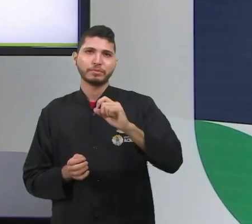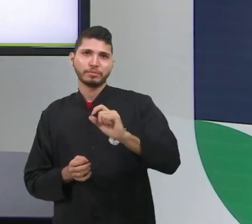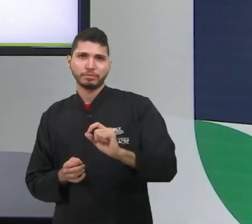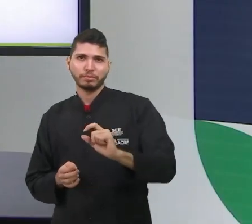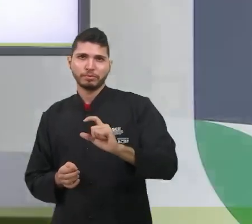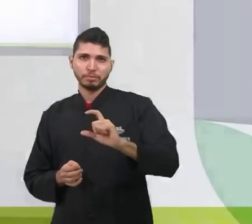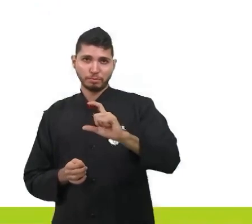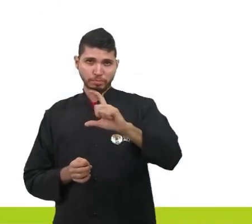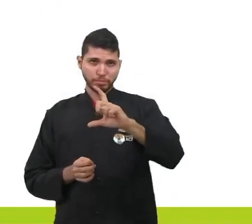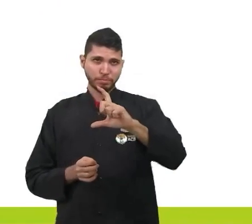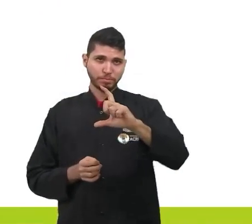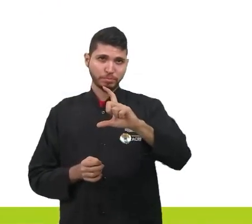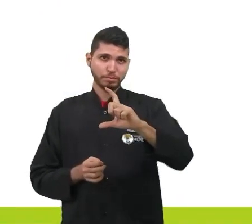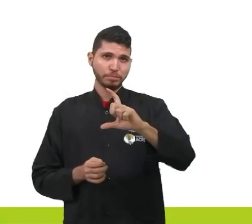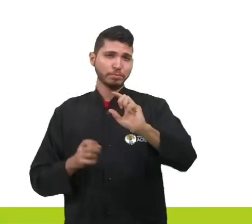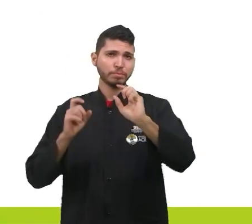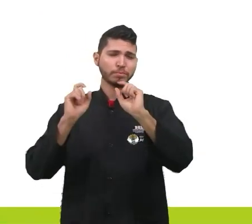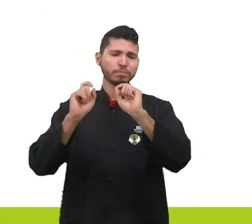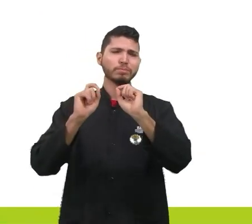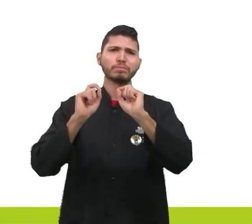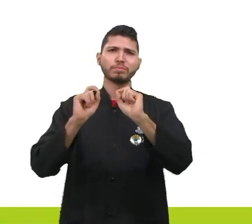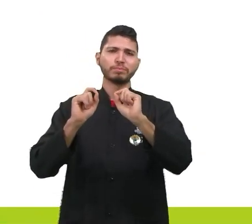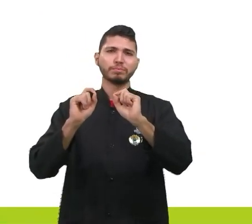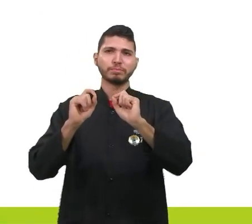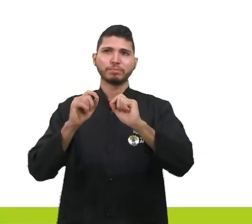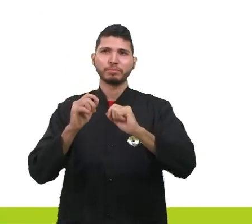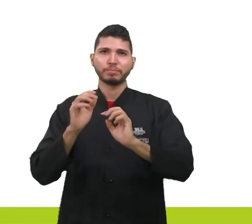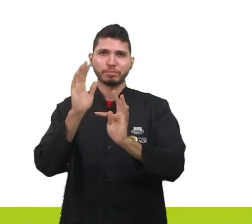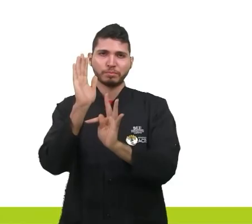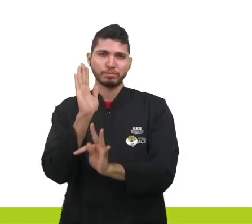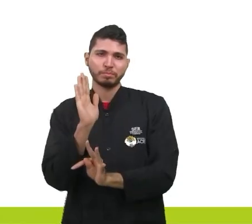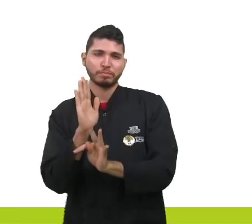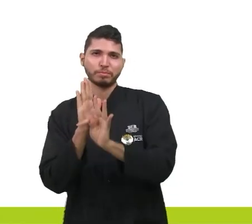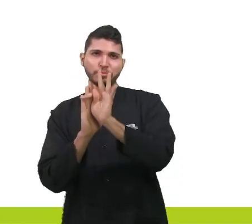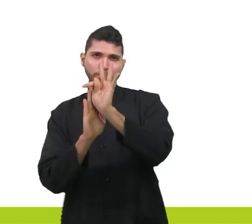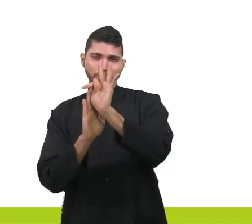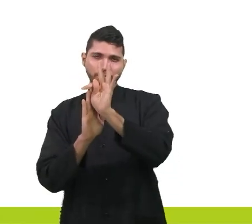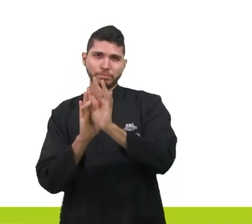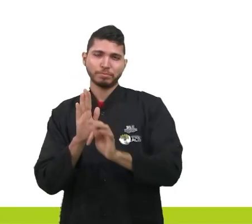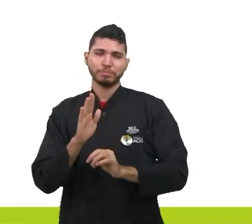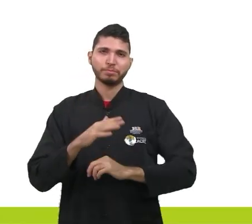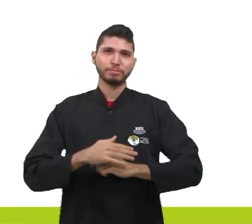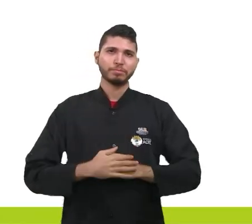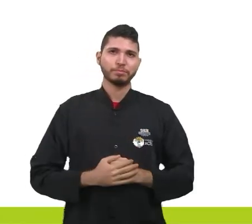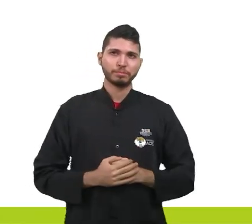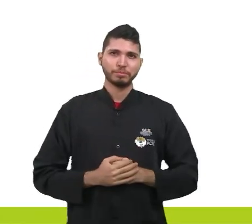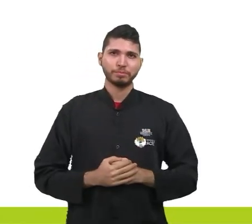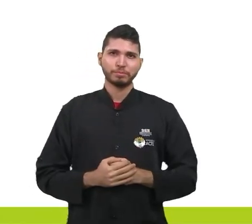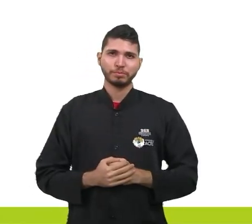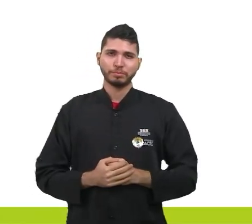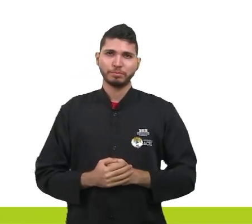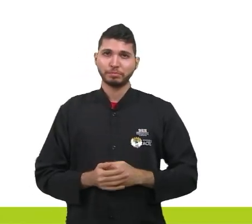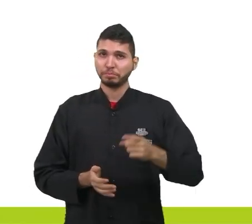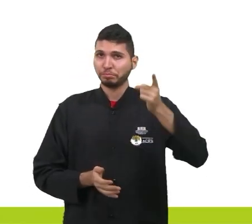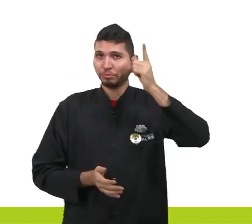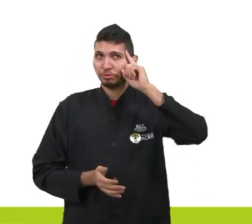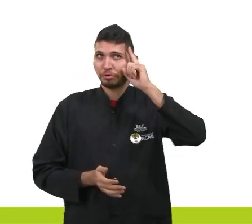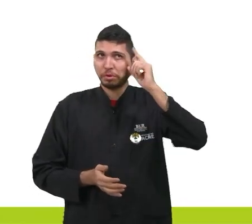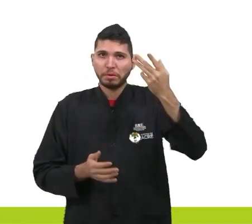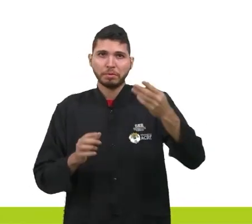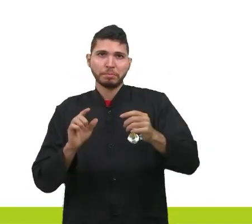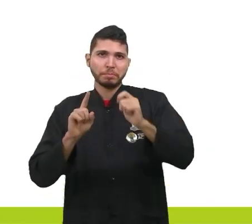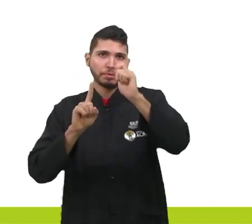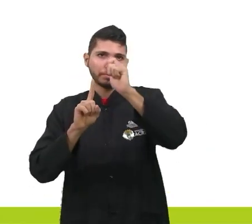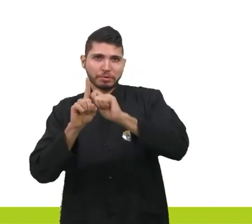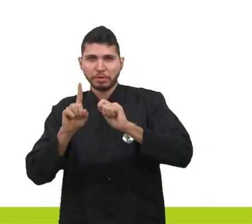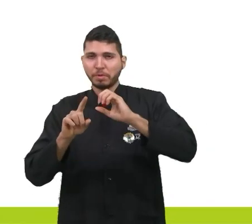na tela aqui comigo, aumenta a amplitude térmica, ou seja, aumenta a amplitude térmica diária, mensal e anual de